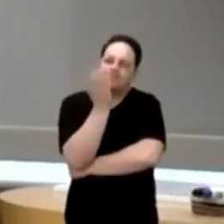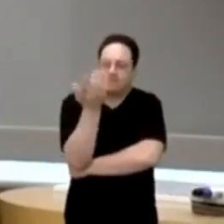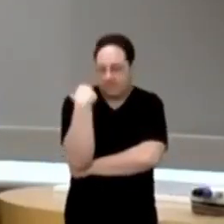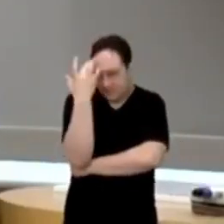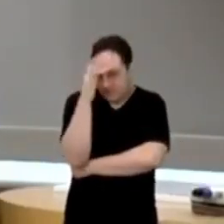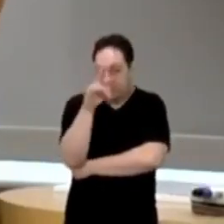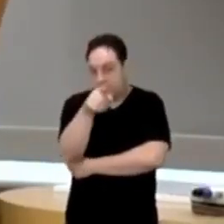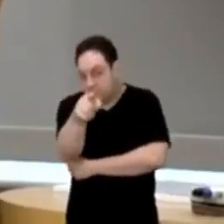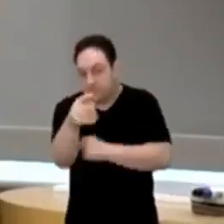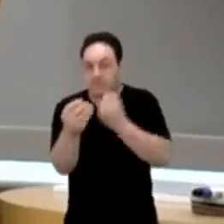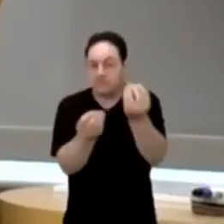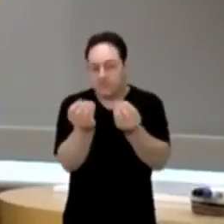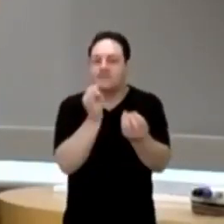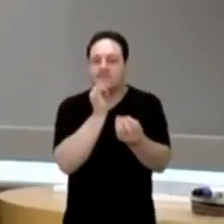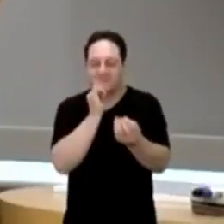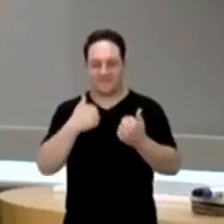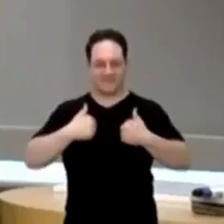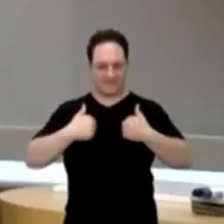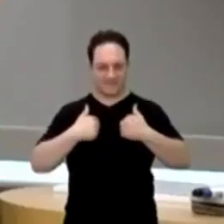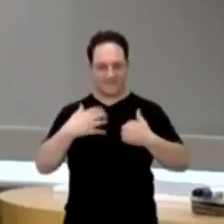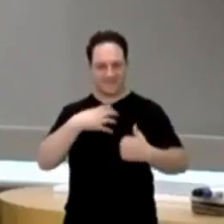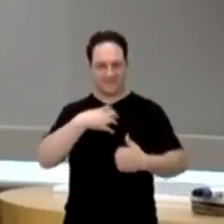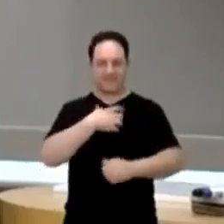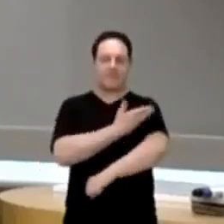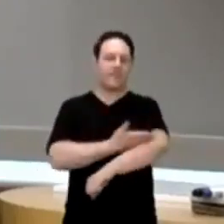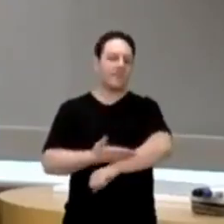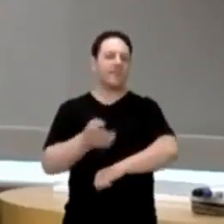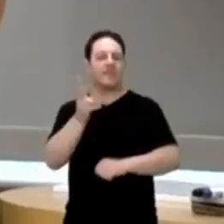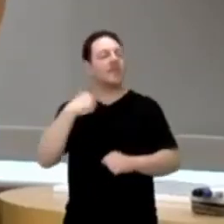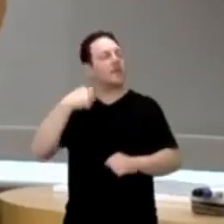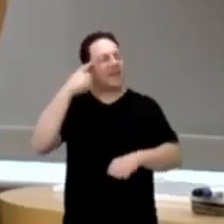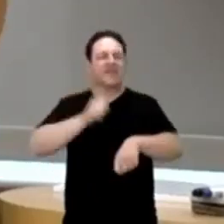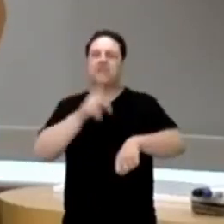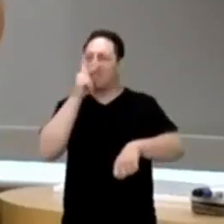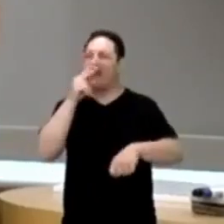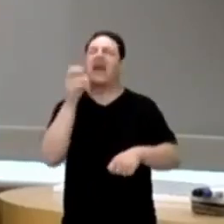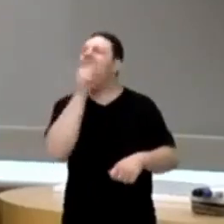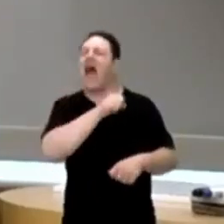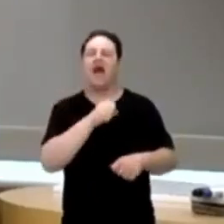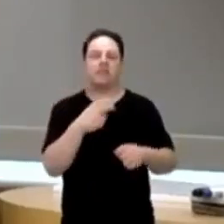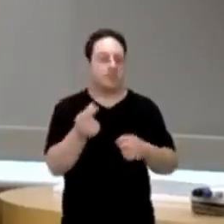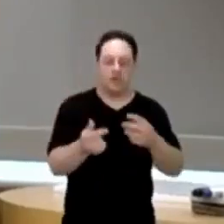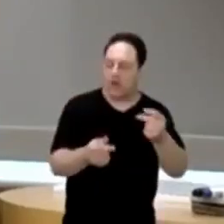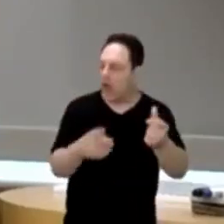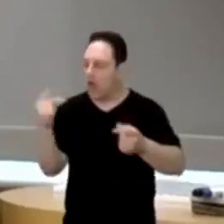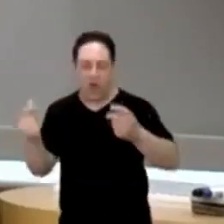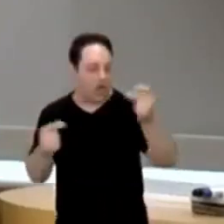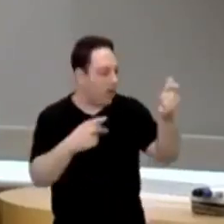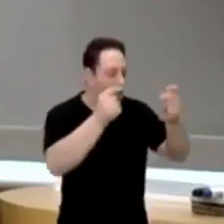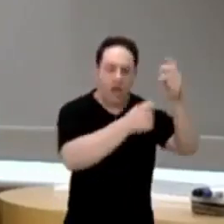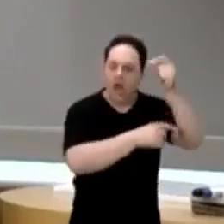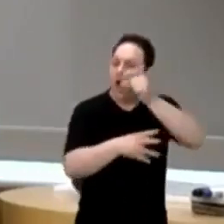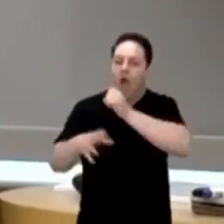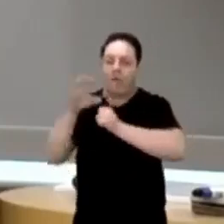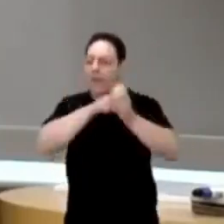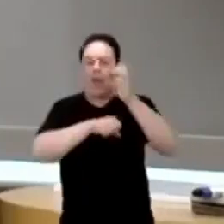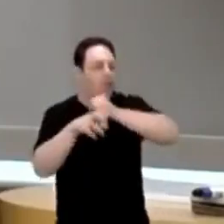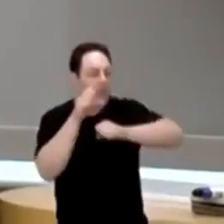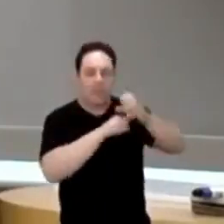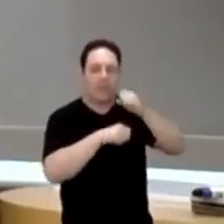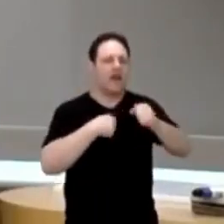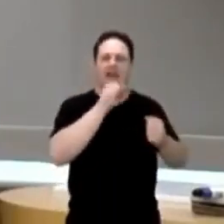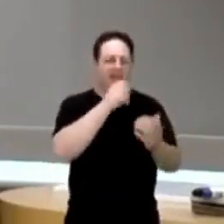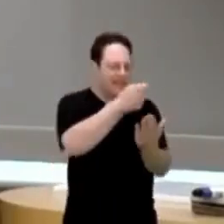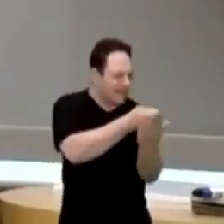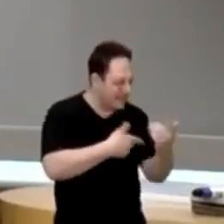sei vocês, mas eu tenho uma brisa muito de sentir o tempo correndo muito rápido e as coisas acontecendo tudo tão rápido que você tem que entregar um